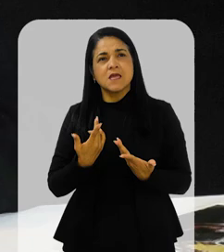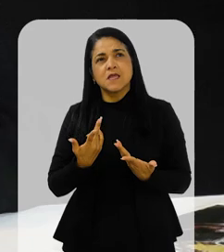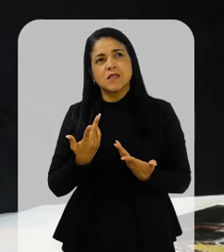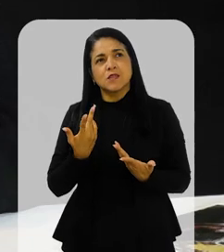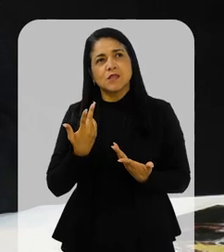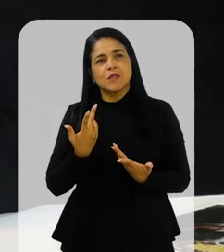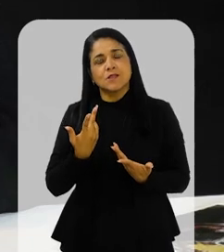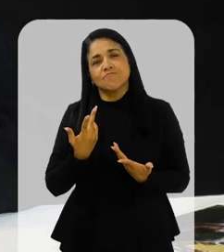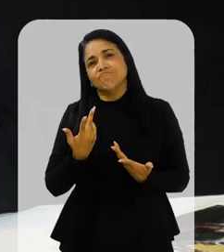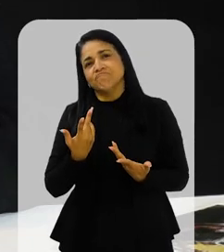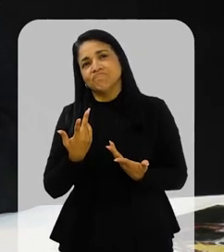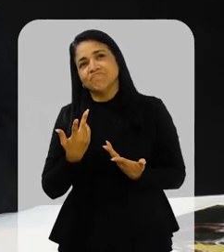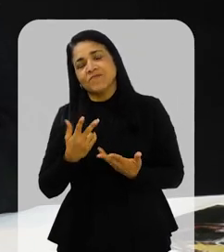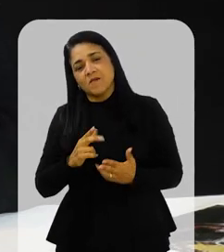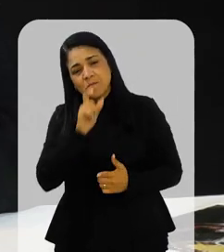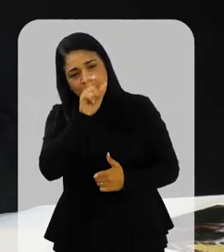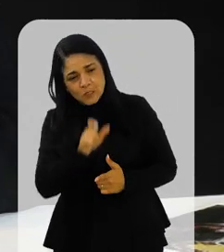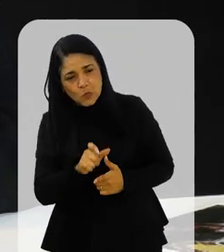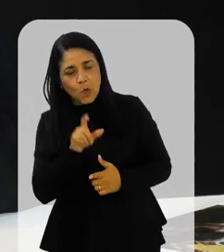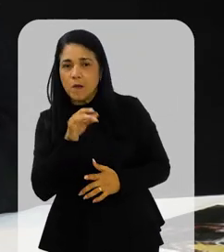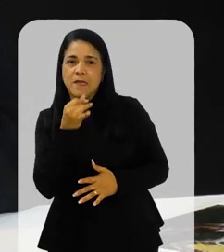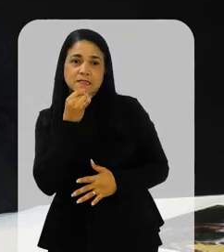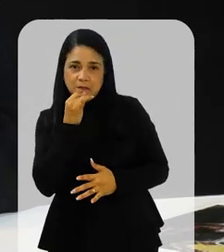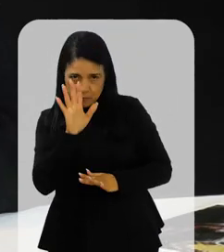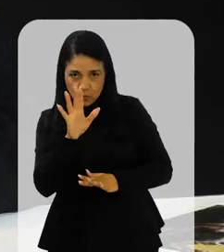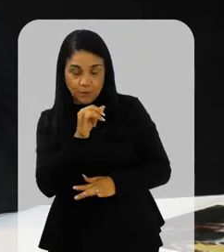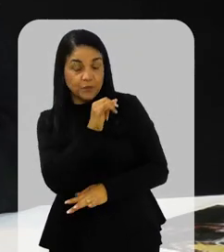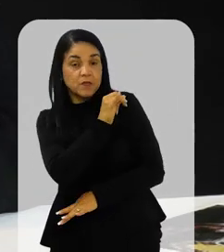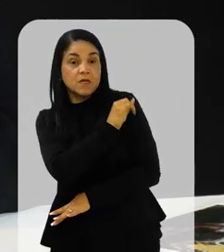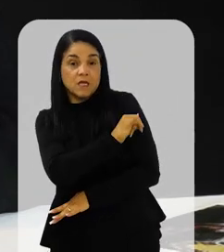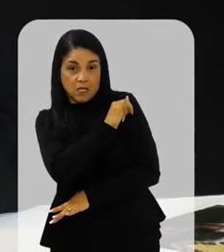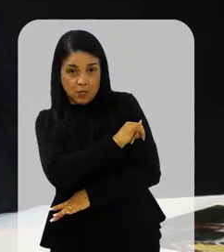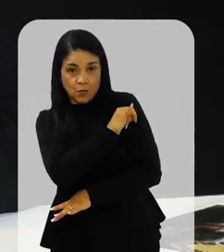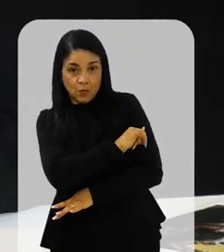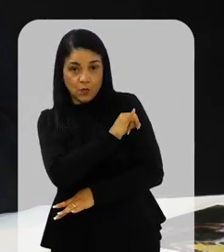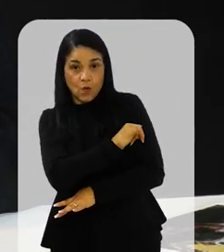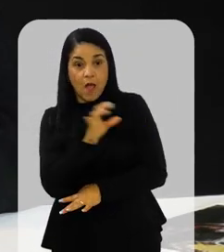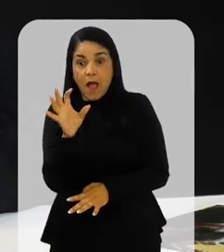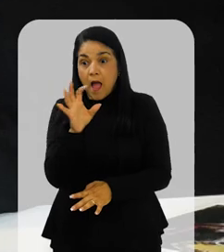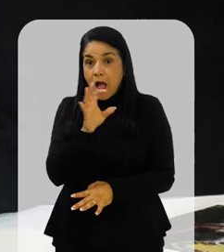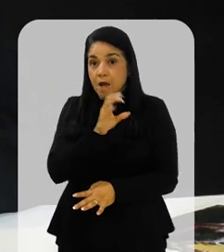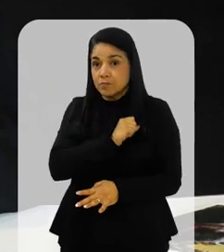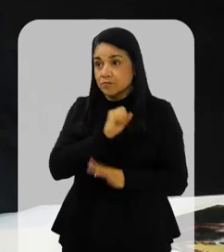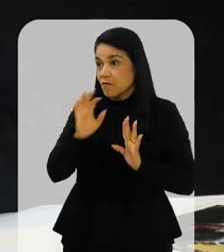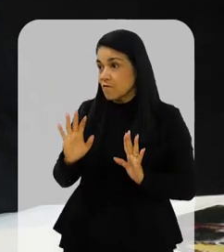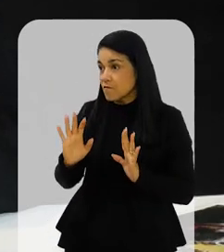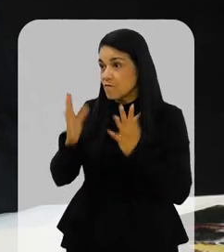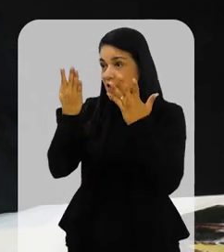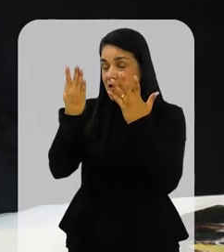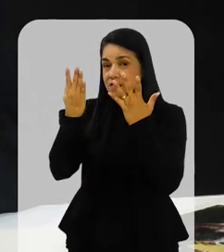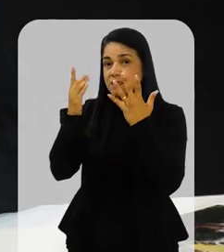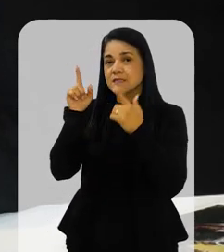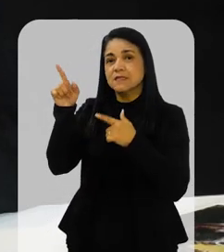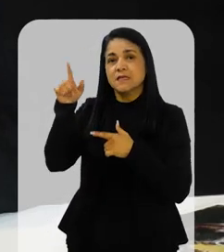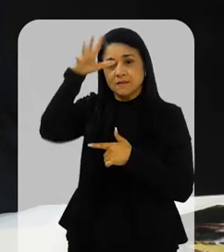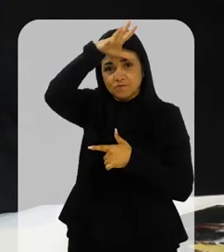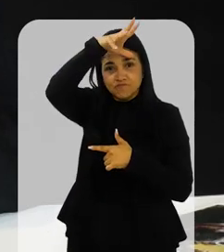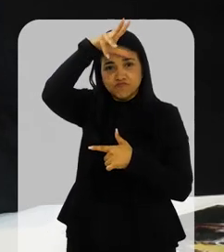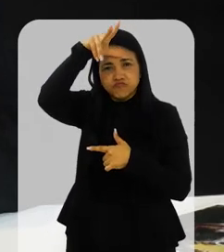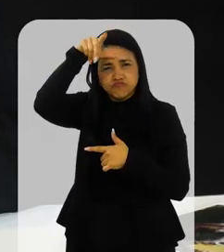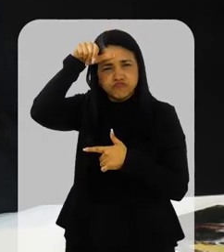alguém do Rio, por exemplo, vamos citar o Rio, ficar apaixonado por uma festa tão distante, né? Eu